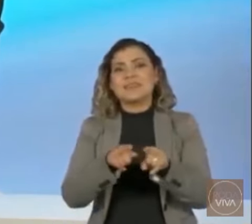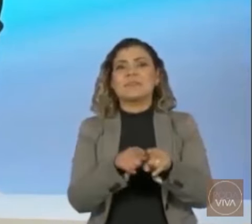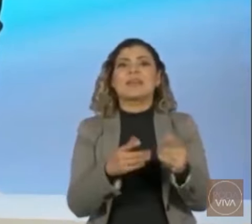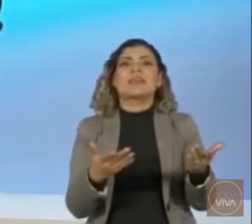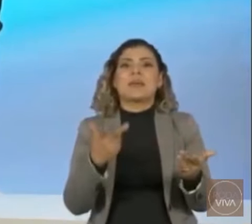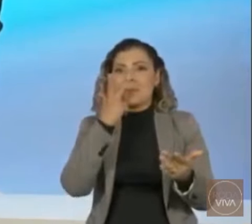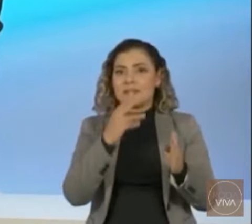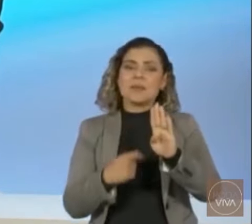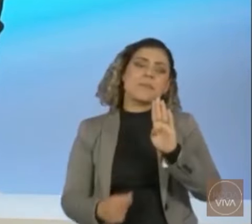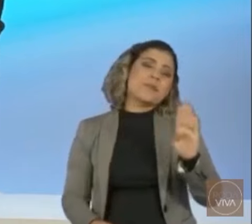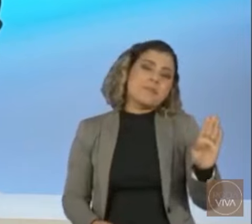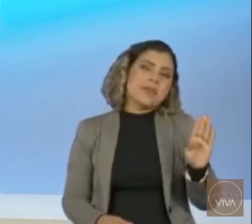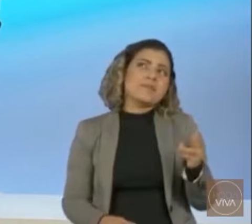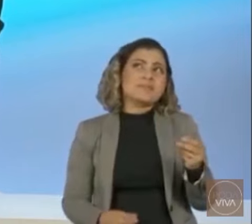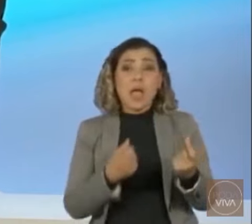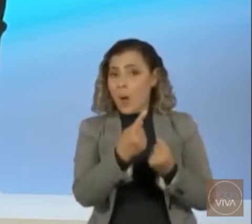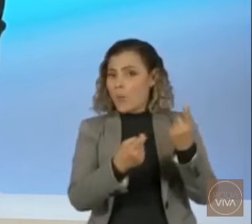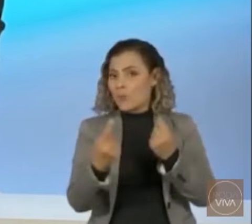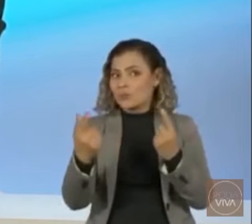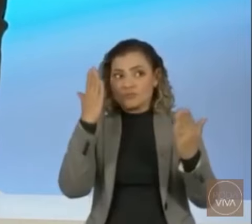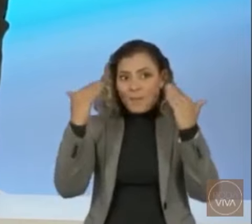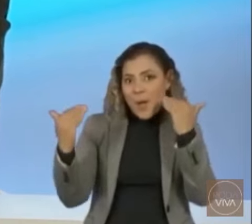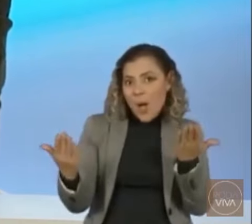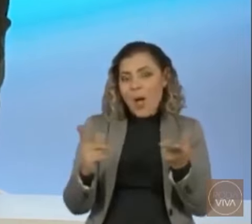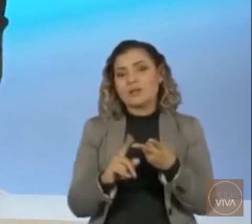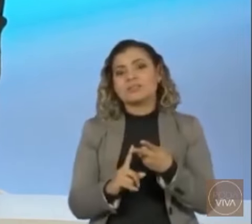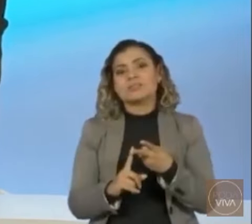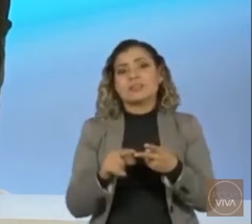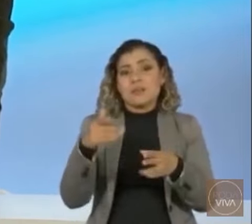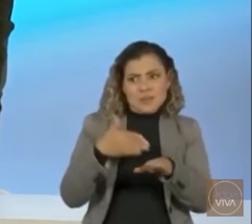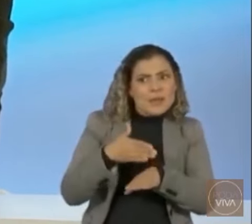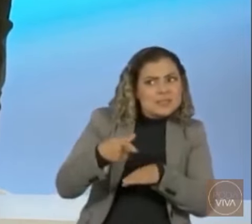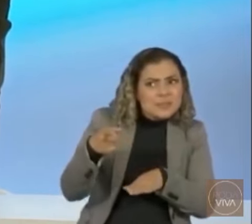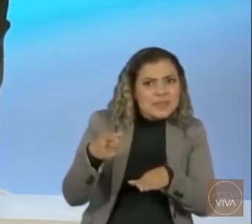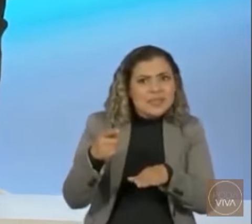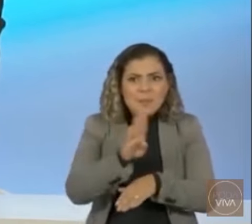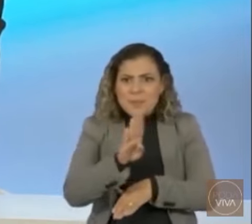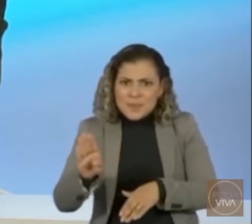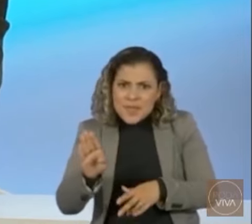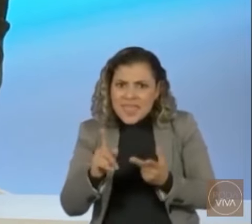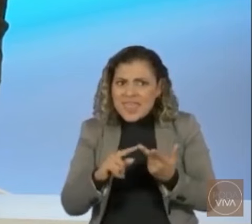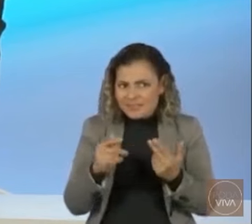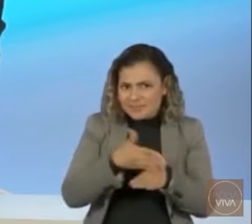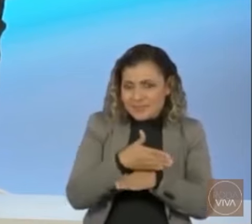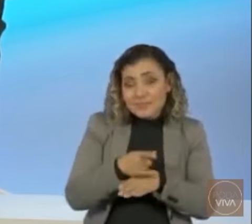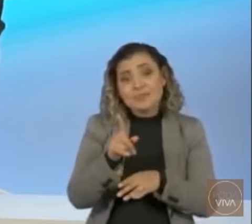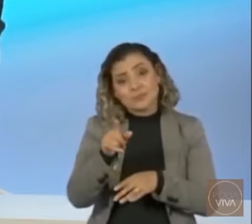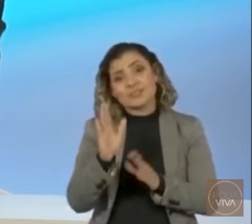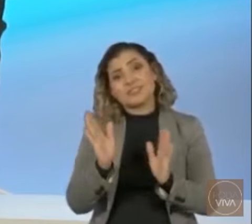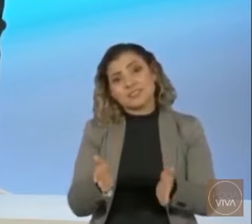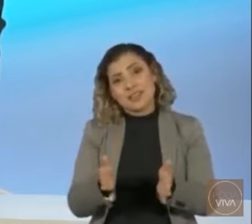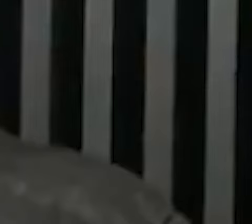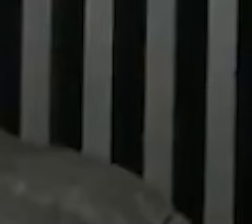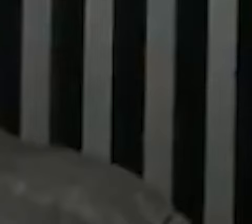esse bbb foi aí com alguns influências né teve pessoas que você participaria de um reality show assim eu sei que você já deu uma